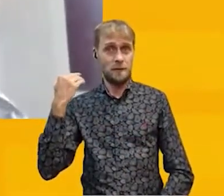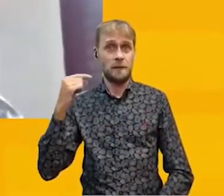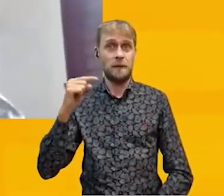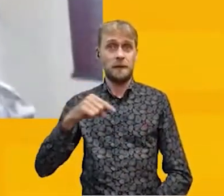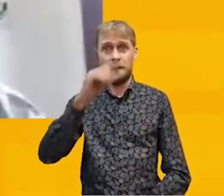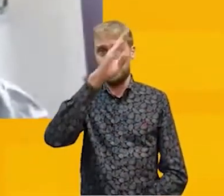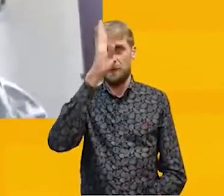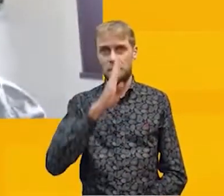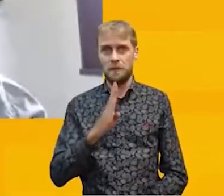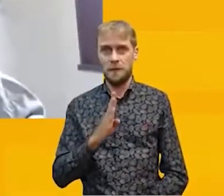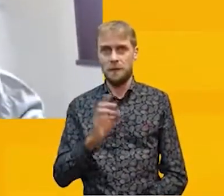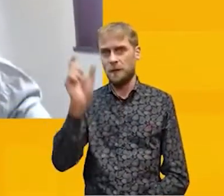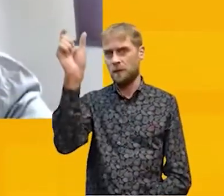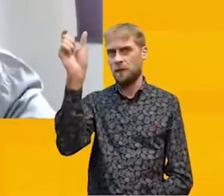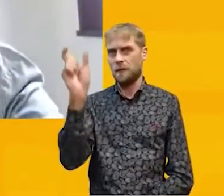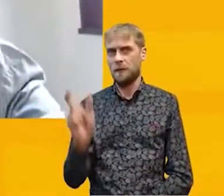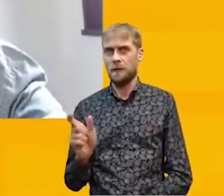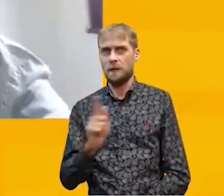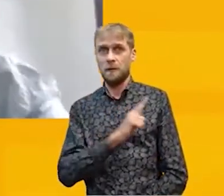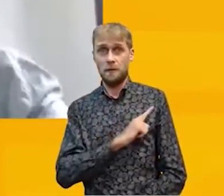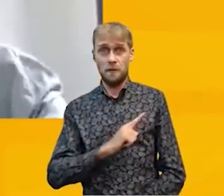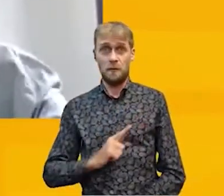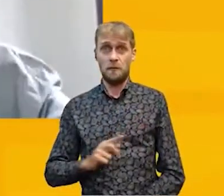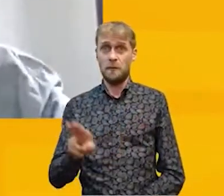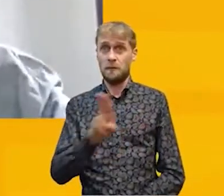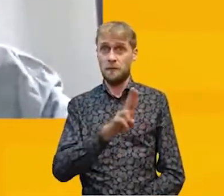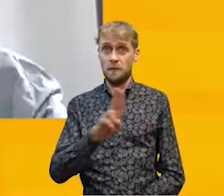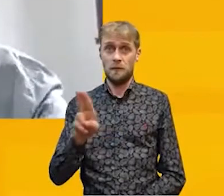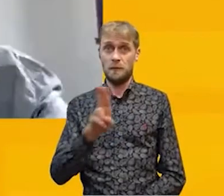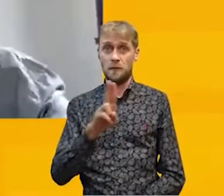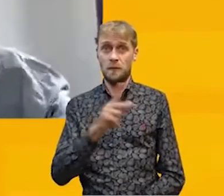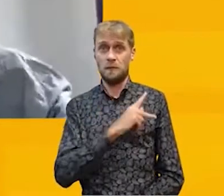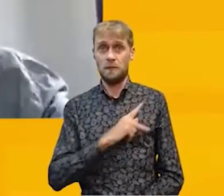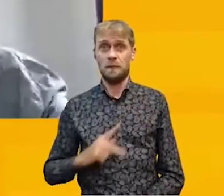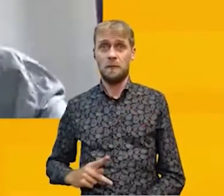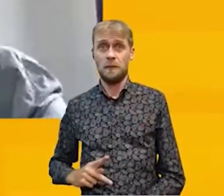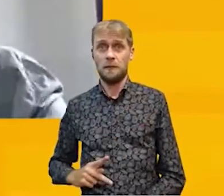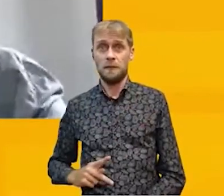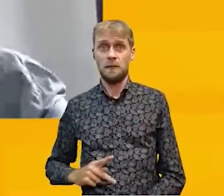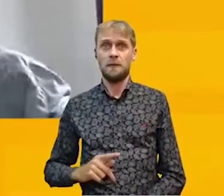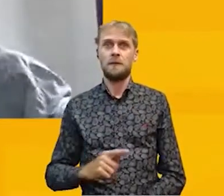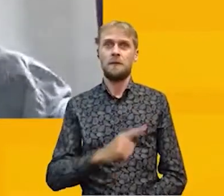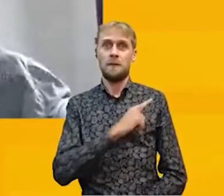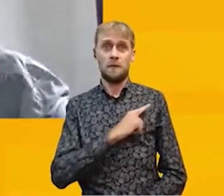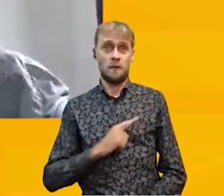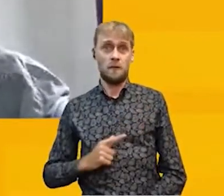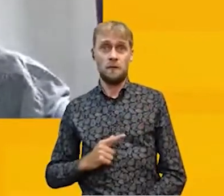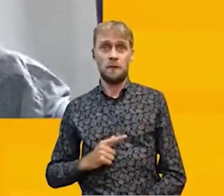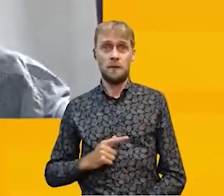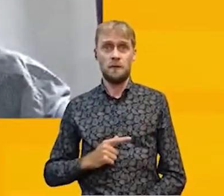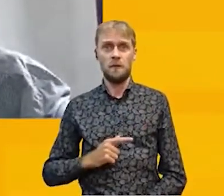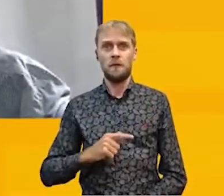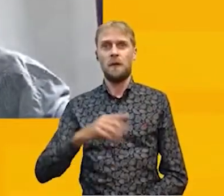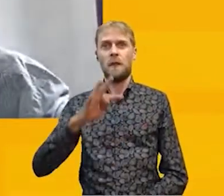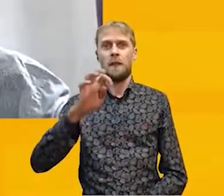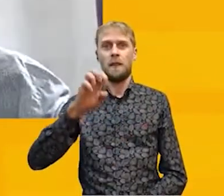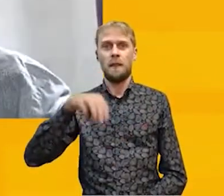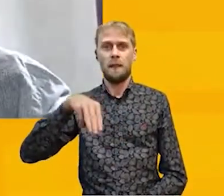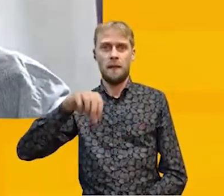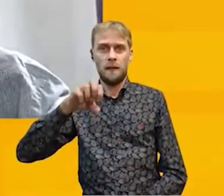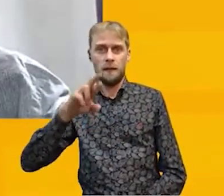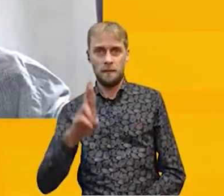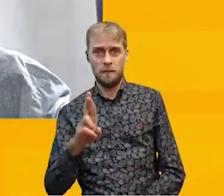gente caracteriza muito governo pelo nome do presidente, então no governo de Michel Temer, né,